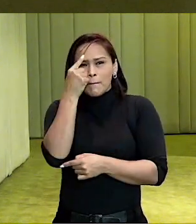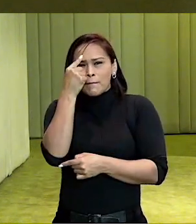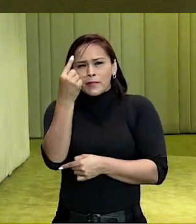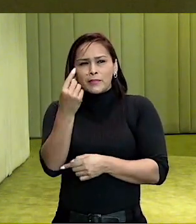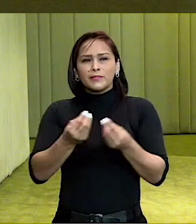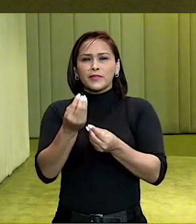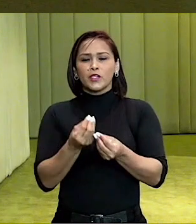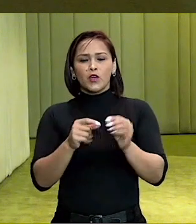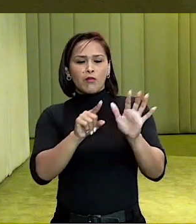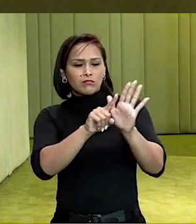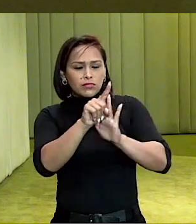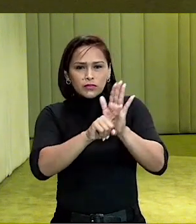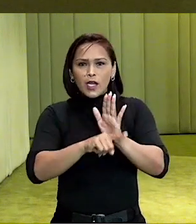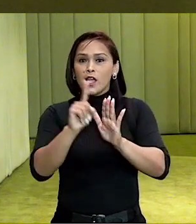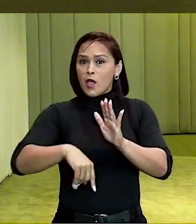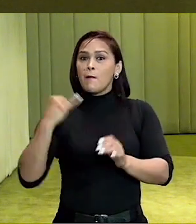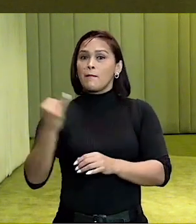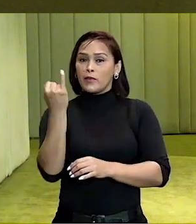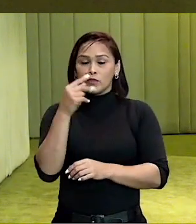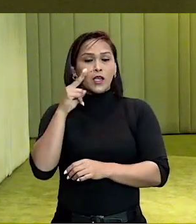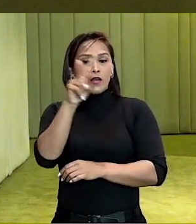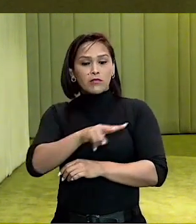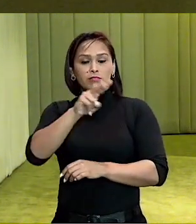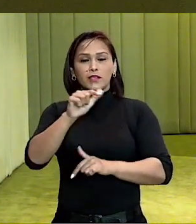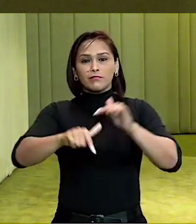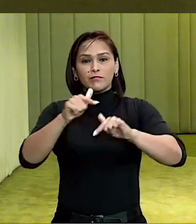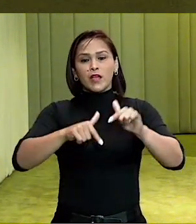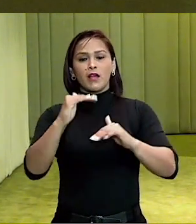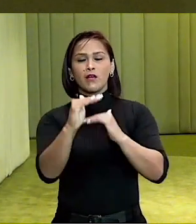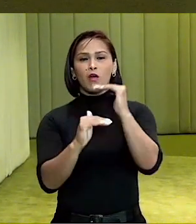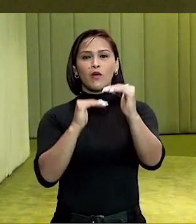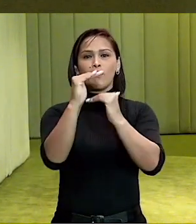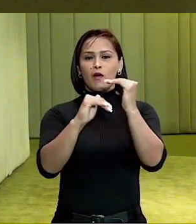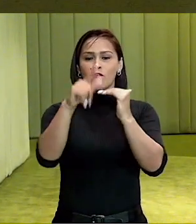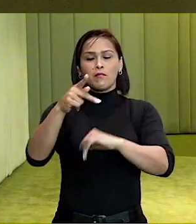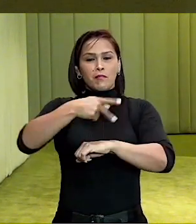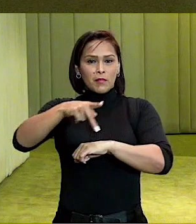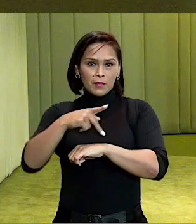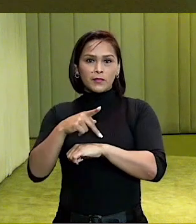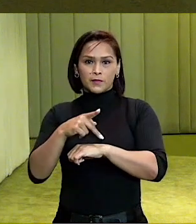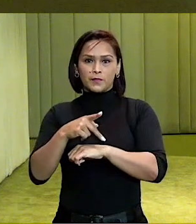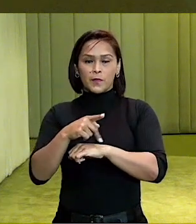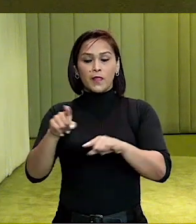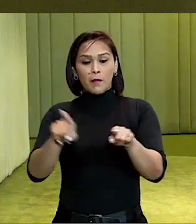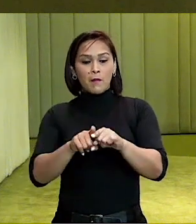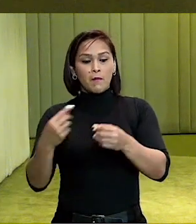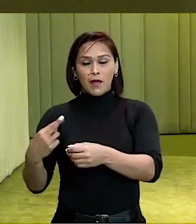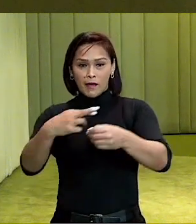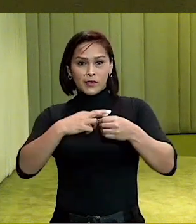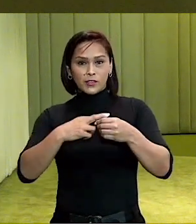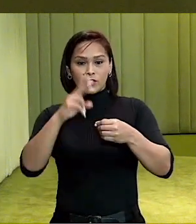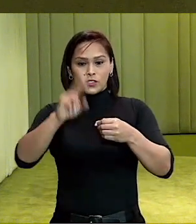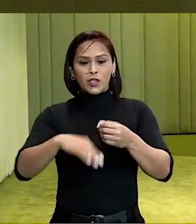como um instrumento valioso a serviço de uma visão de desenvolvimento para o país, para a região,